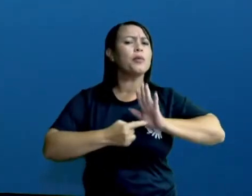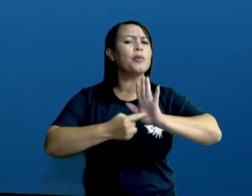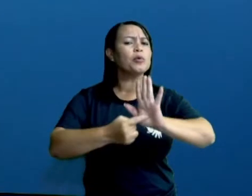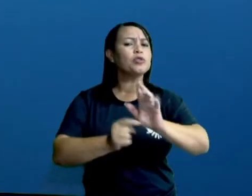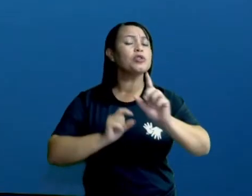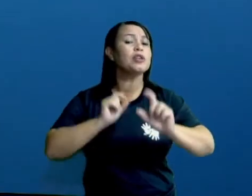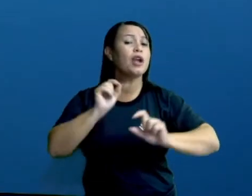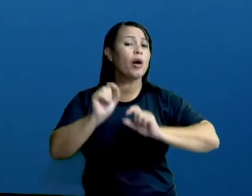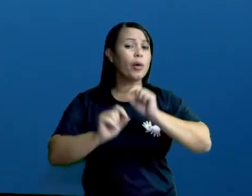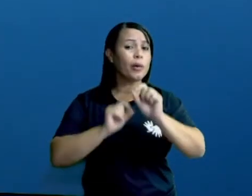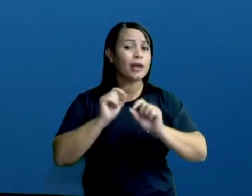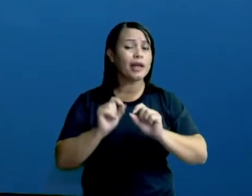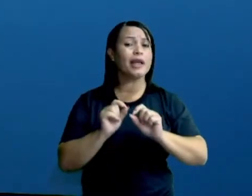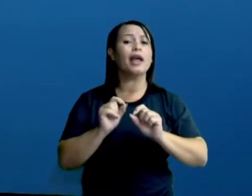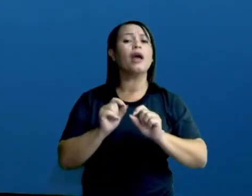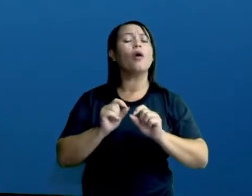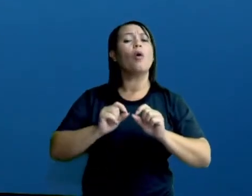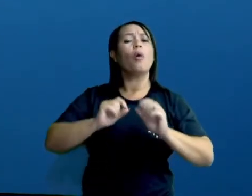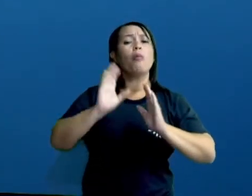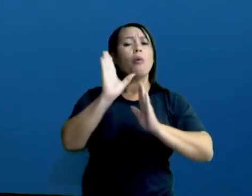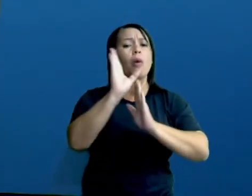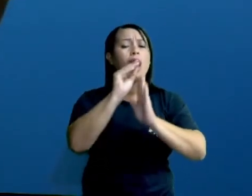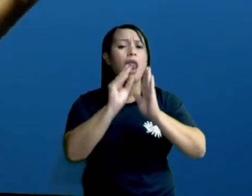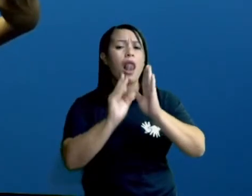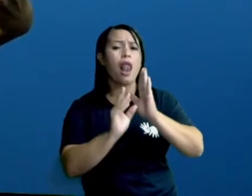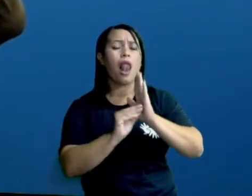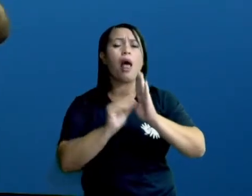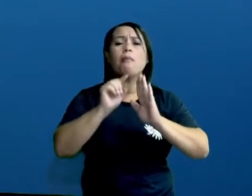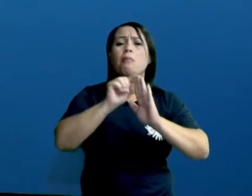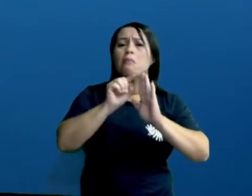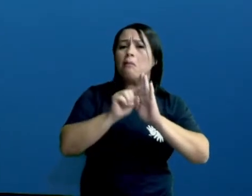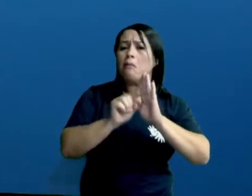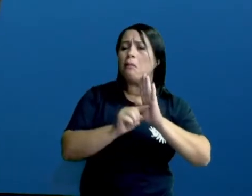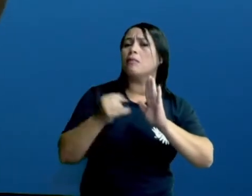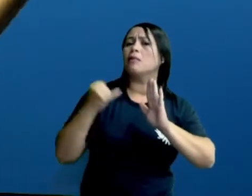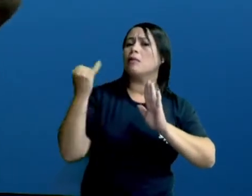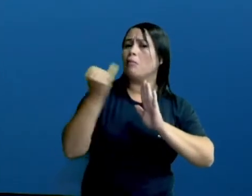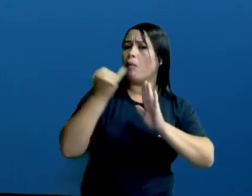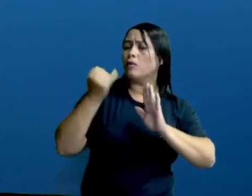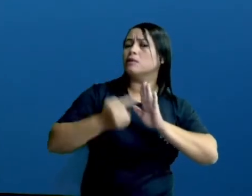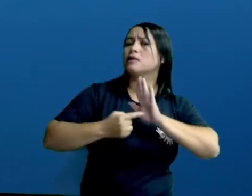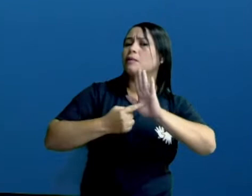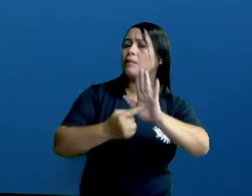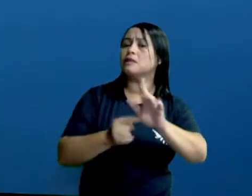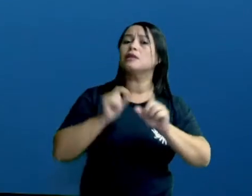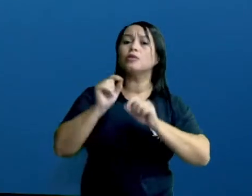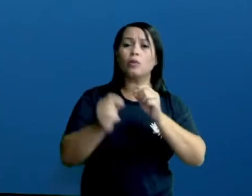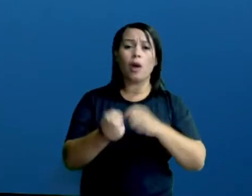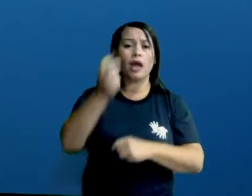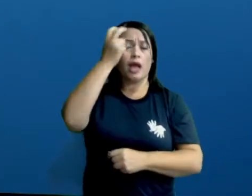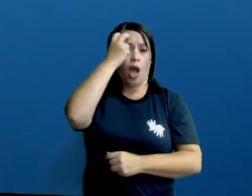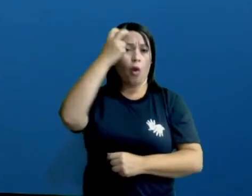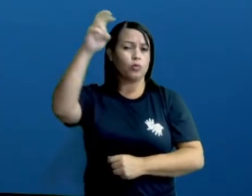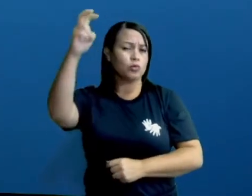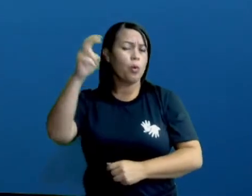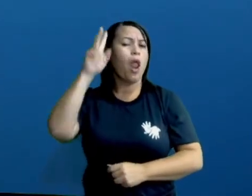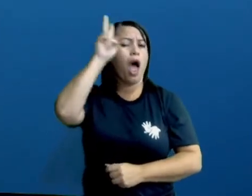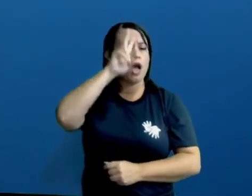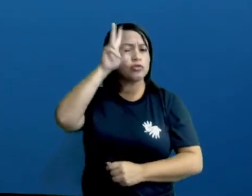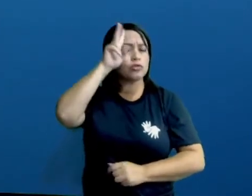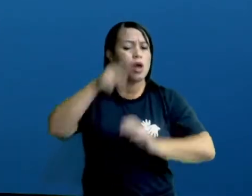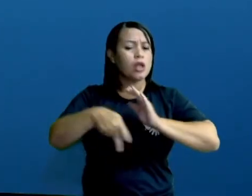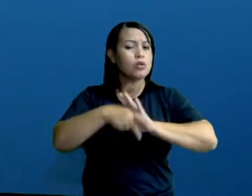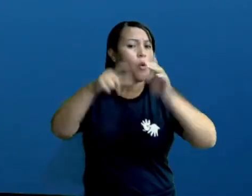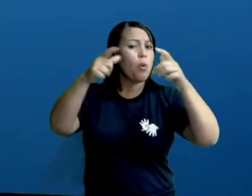ferramenta como um elemento que apresenta um pouco da história e da cultura de um determinado local. A